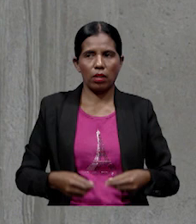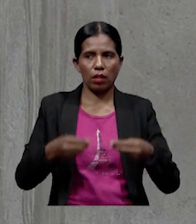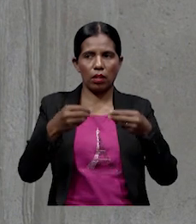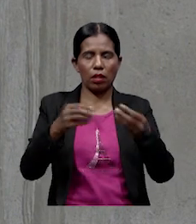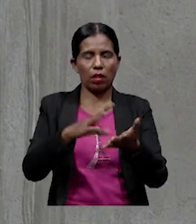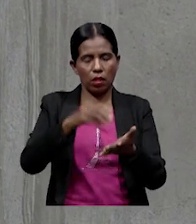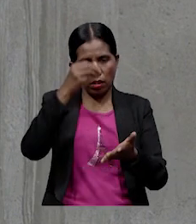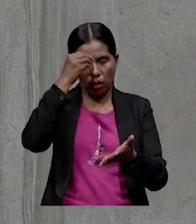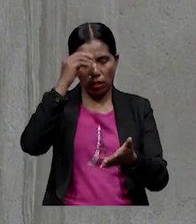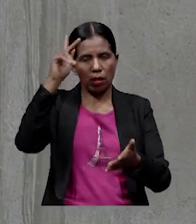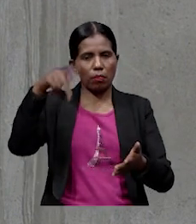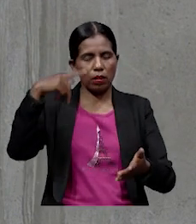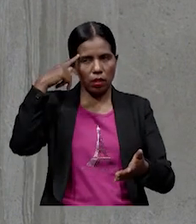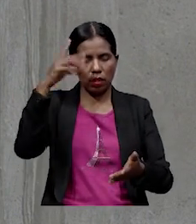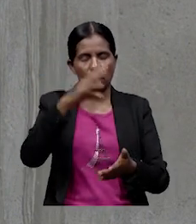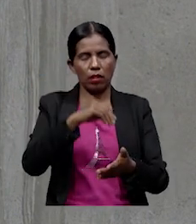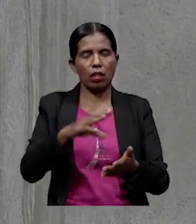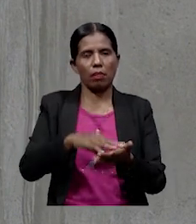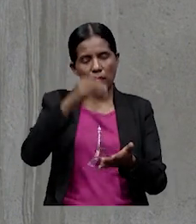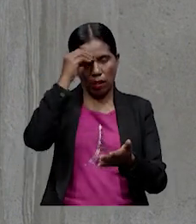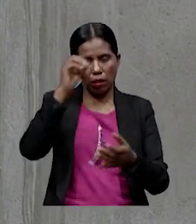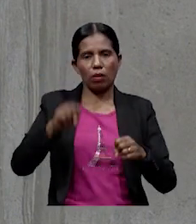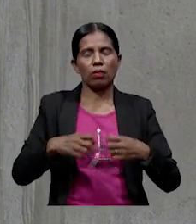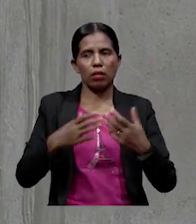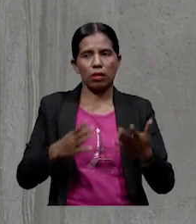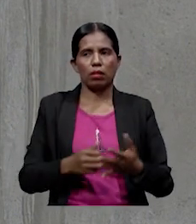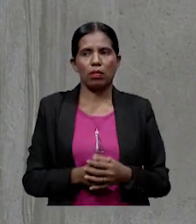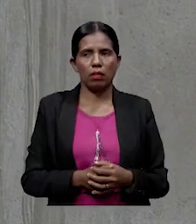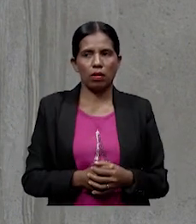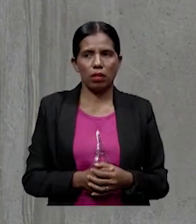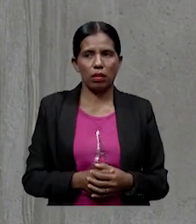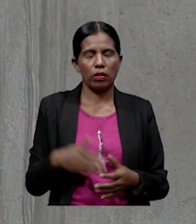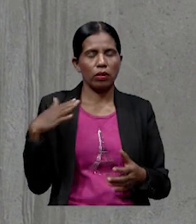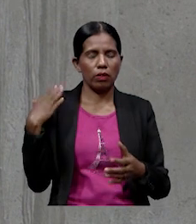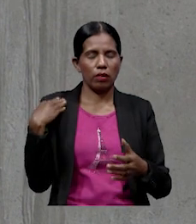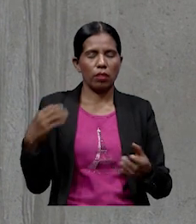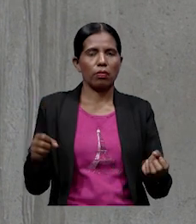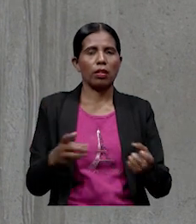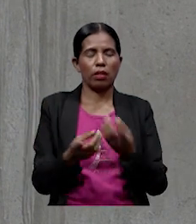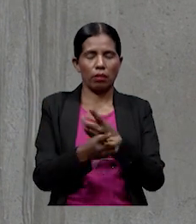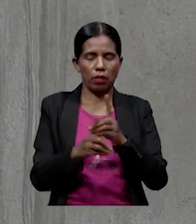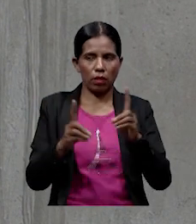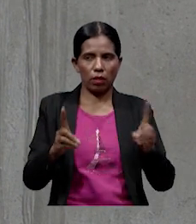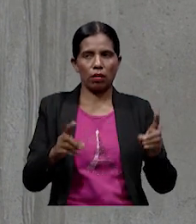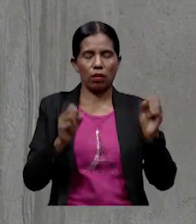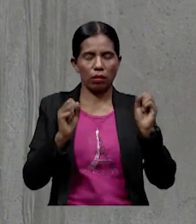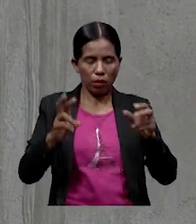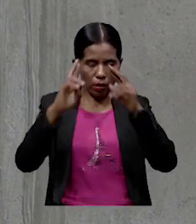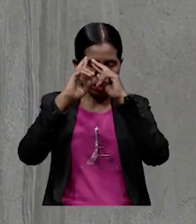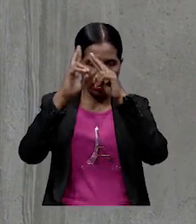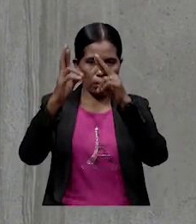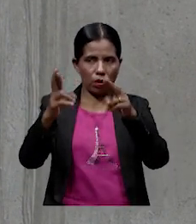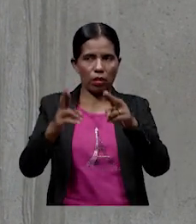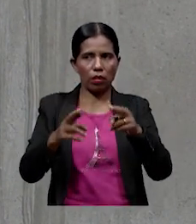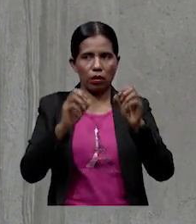aprende politika, aprende o isabel demokratiko, zomen ebe demokratiko ni, atene respeitu tem